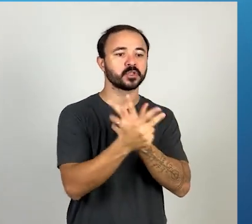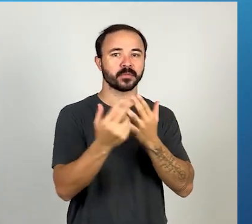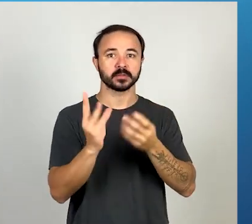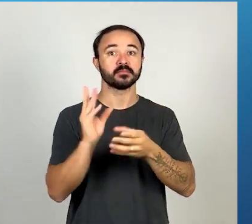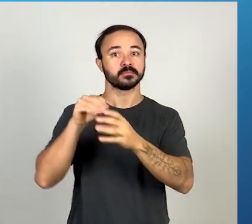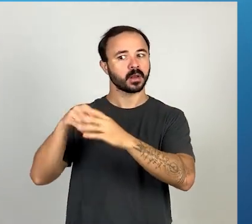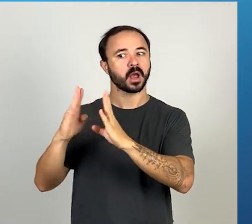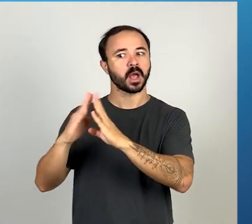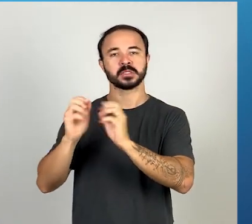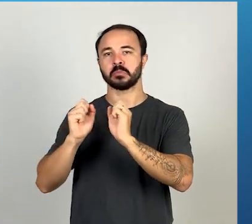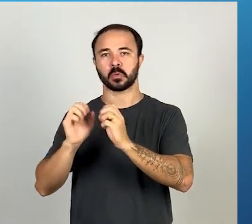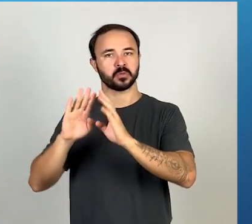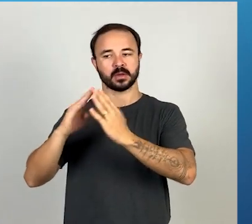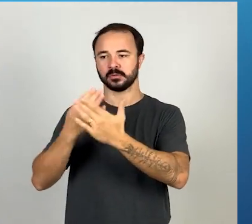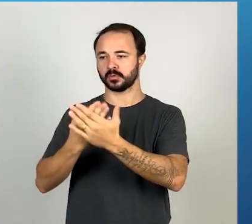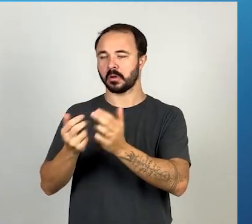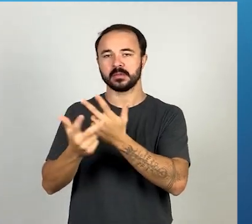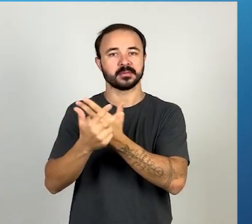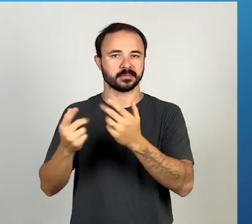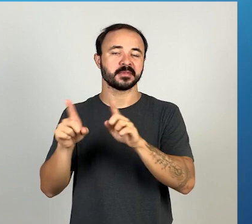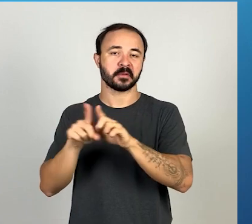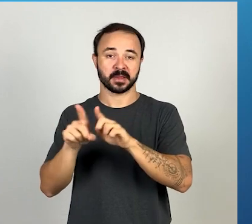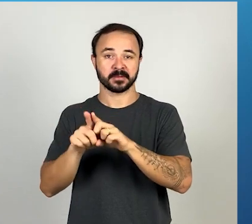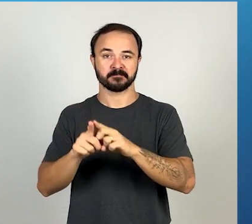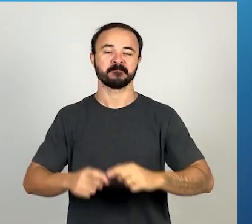utilizados em casa ou também na escola.